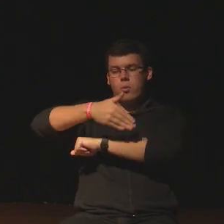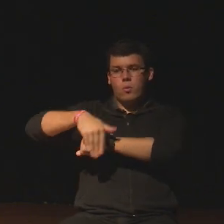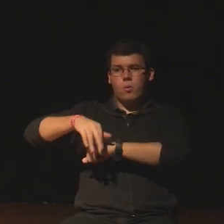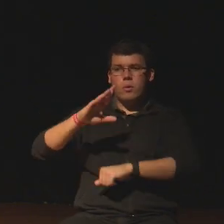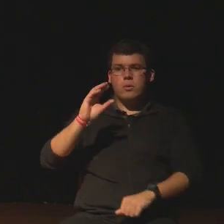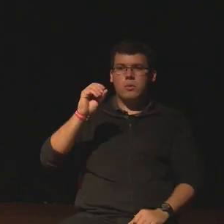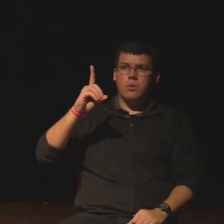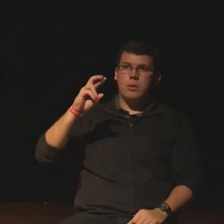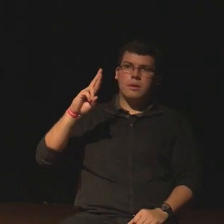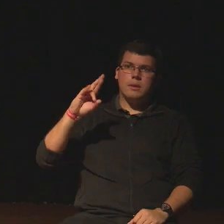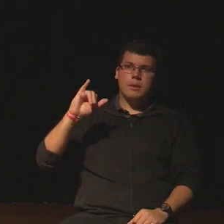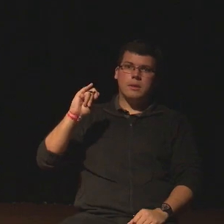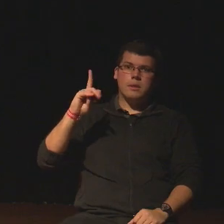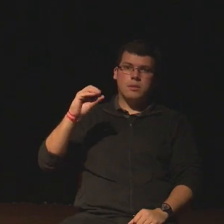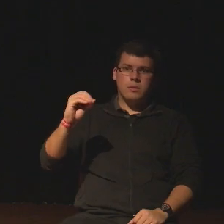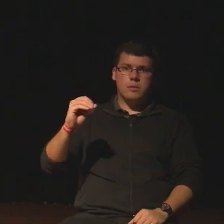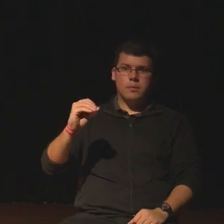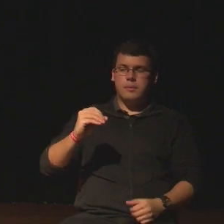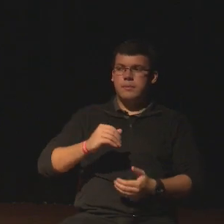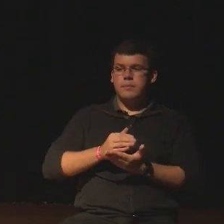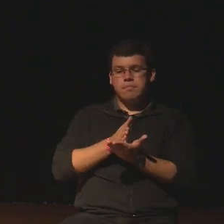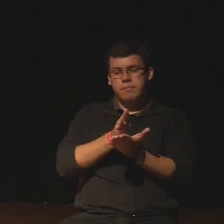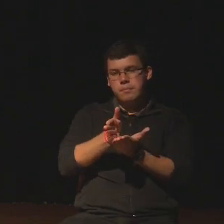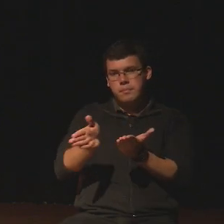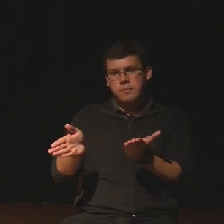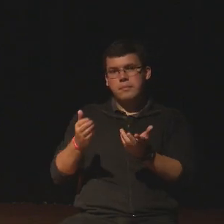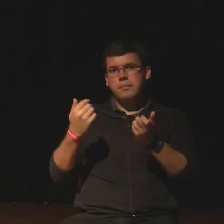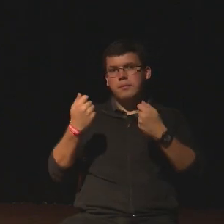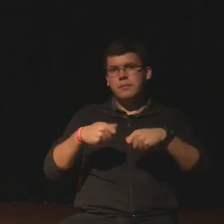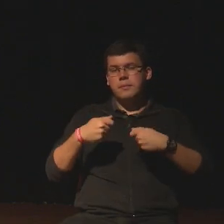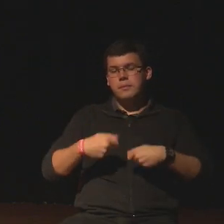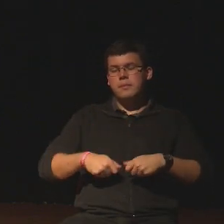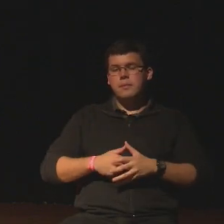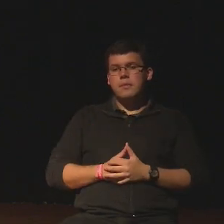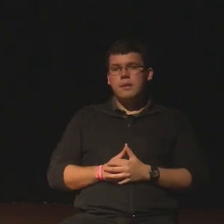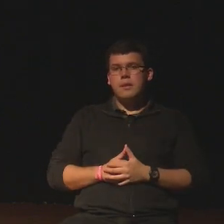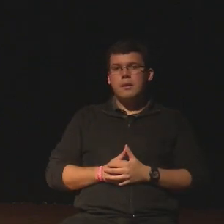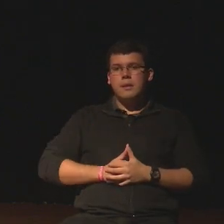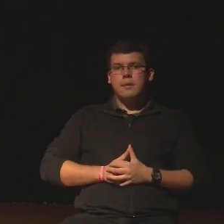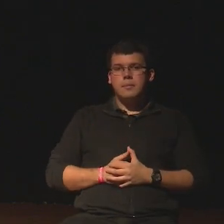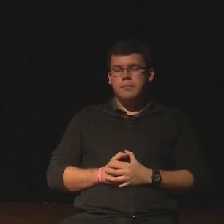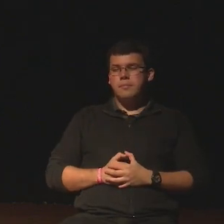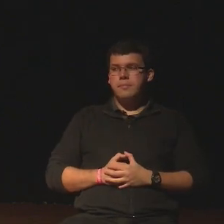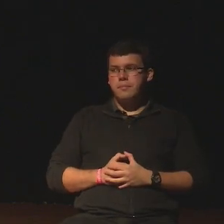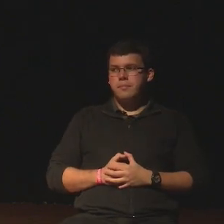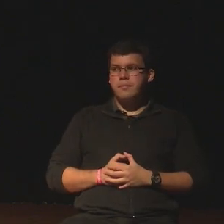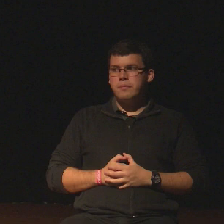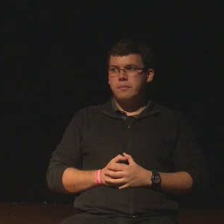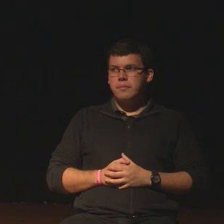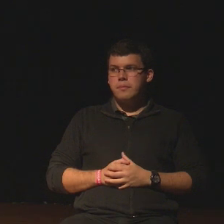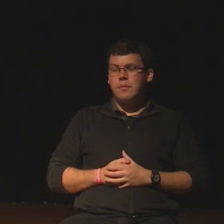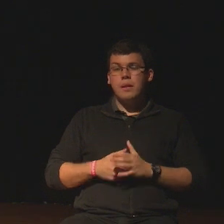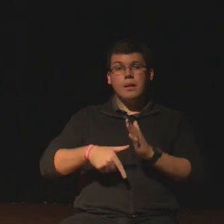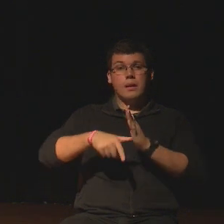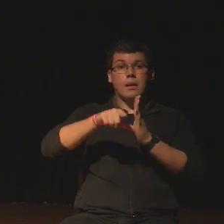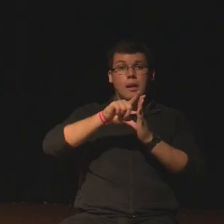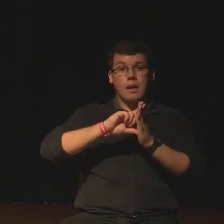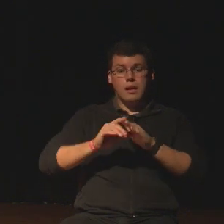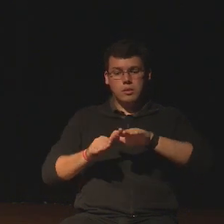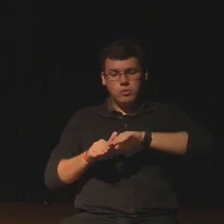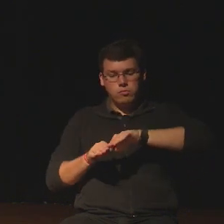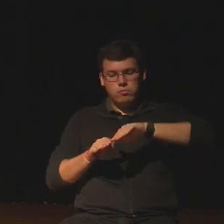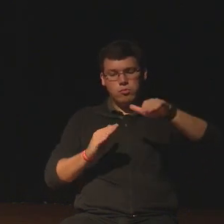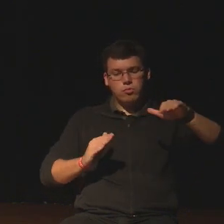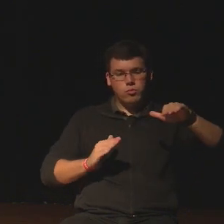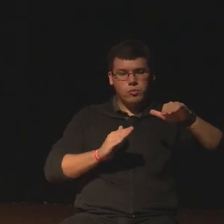gente, como não passa aqui, a Plínio Figueiredo foi invertida, né, porque antes ela subia para a Paulista. Então, aqui